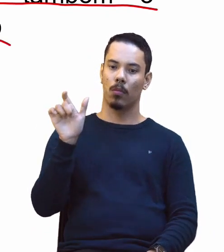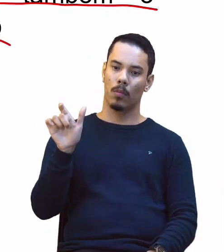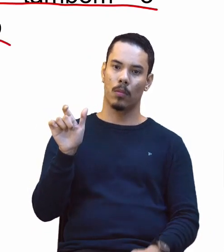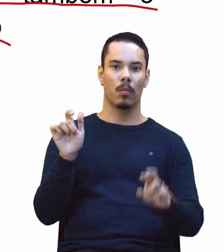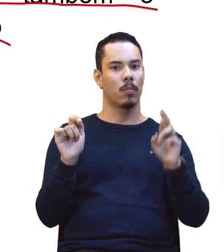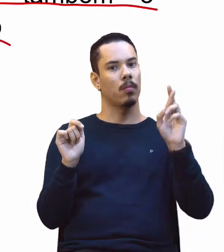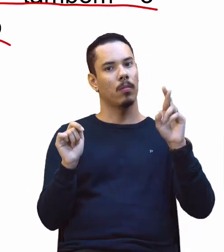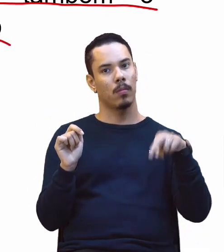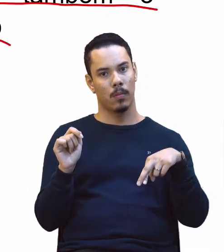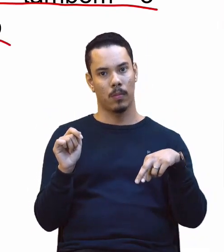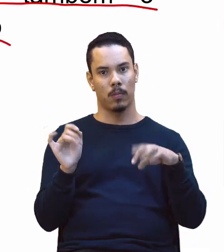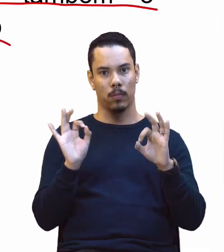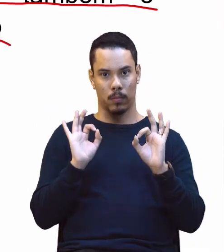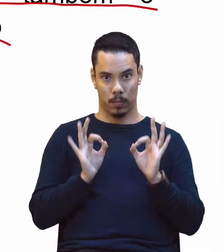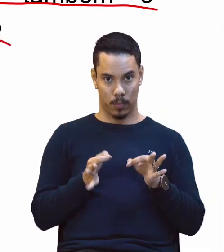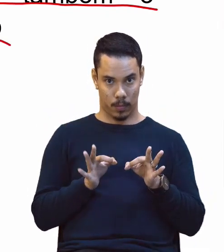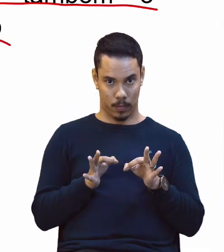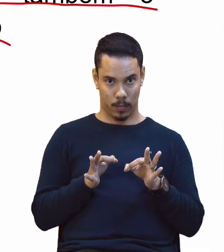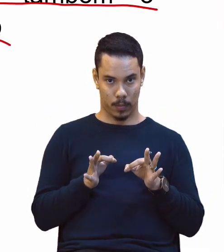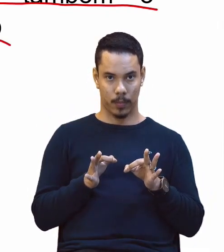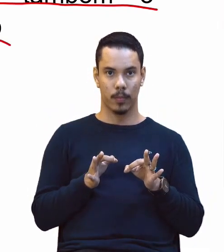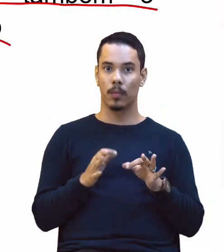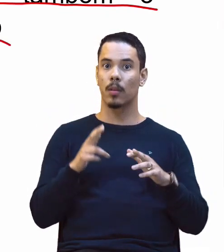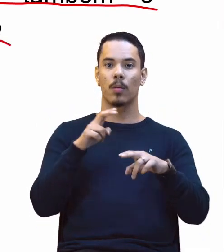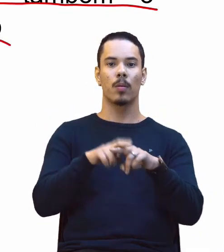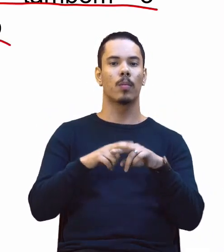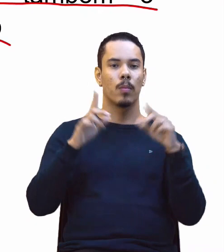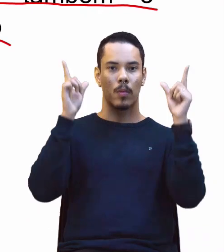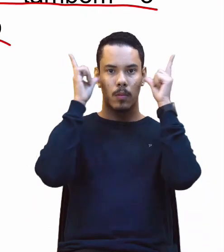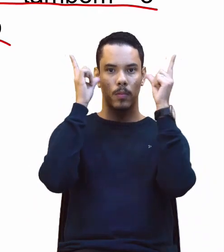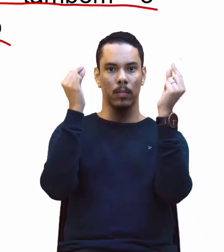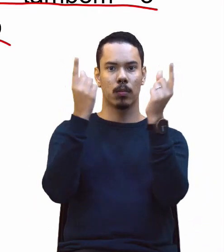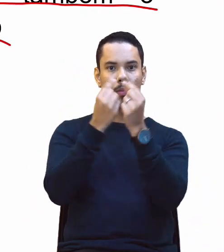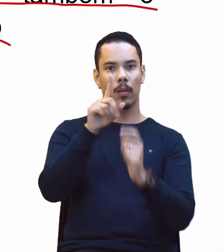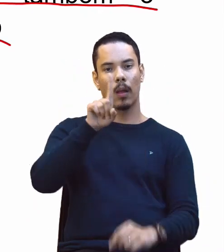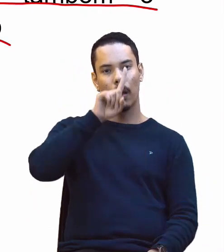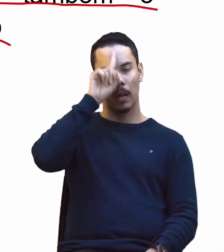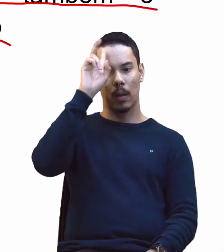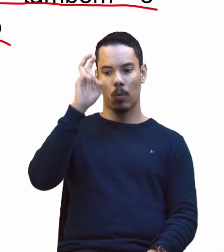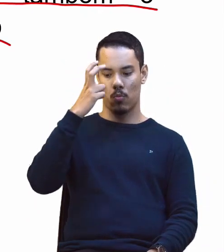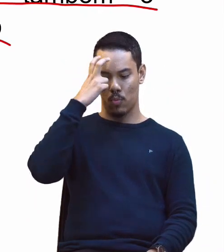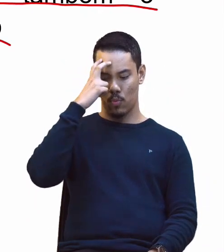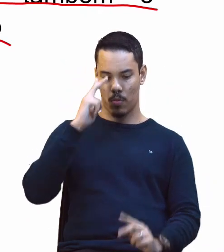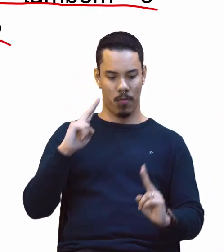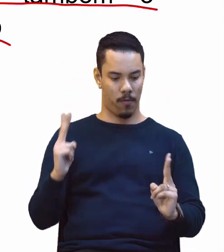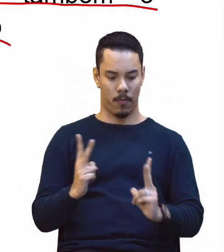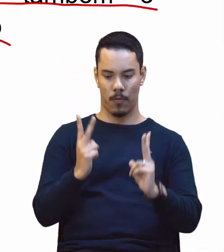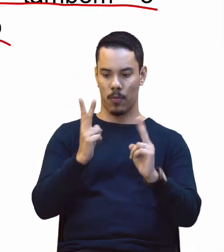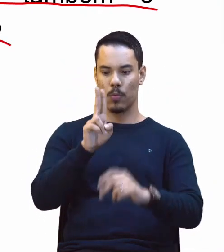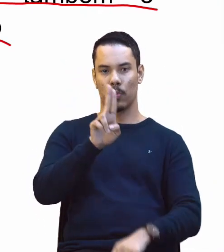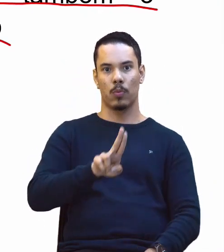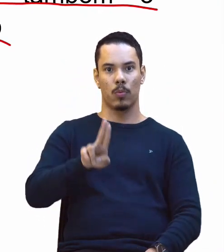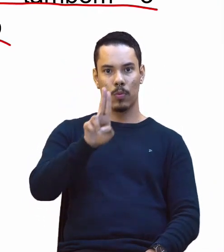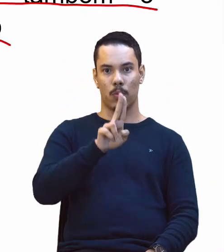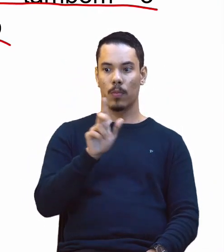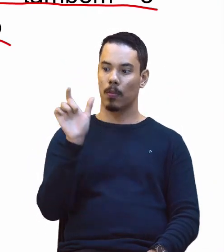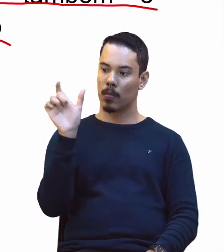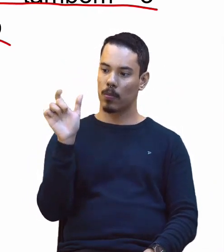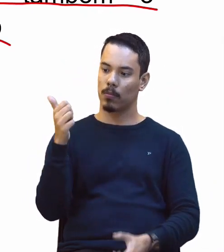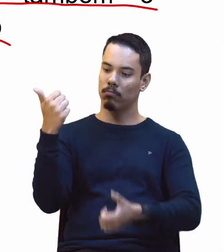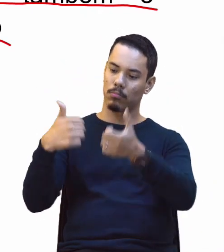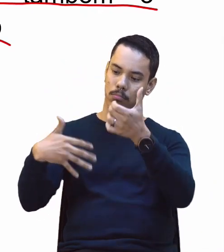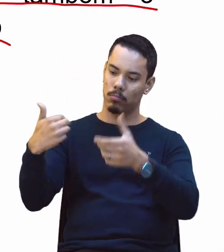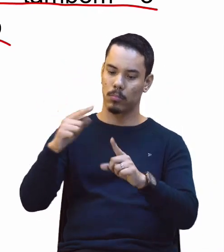palavra e da razão. Então, os gregos criaram uma cultura de valorizar o uso da palavra e da